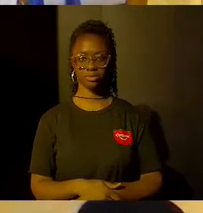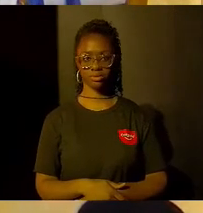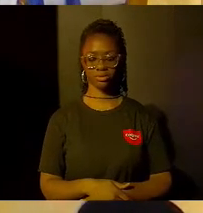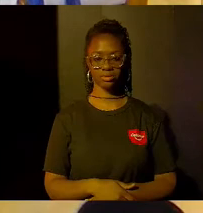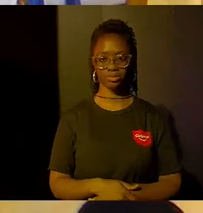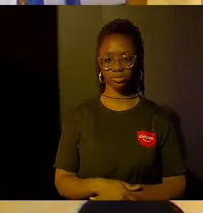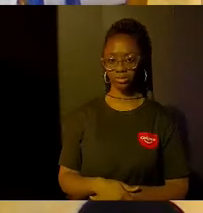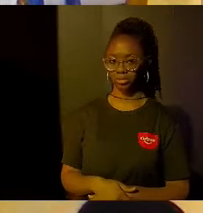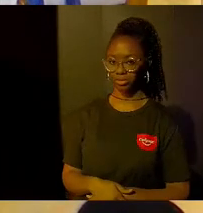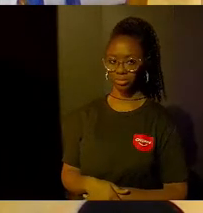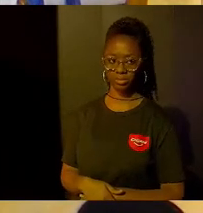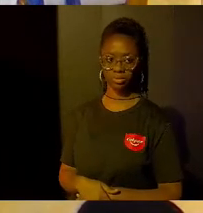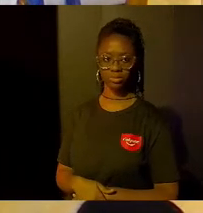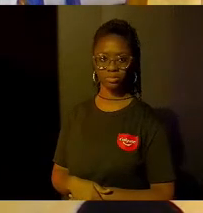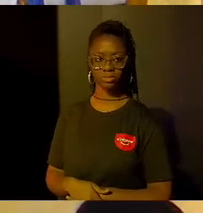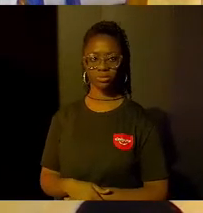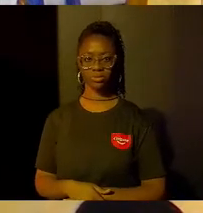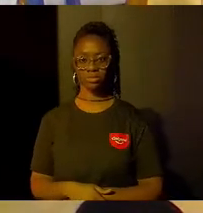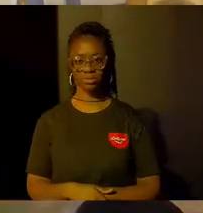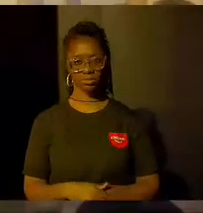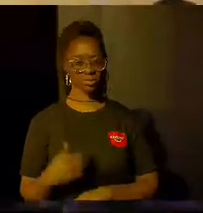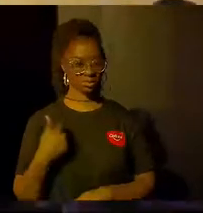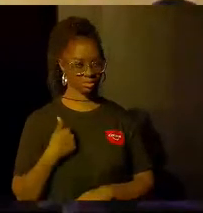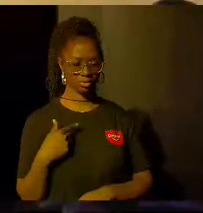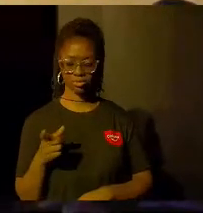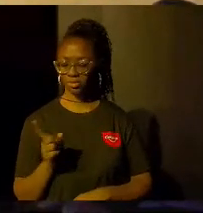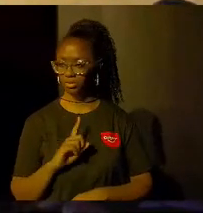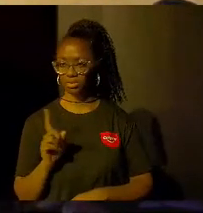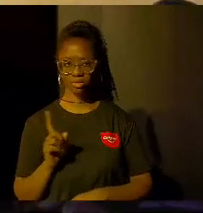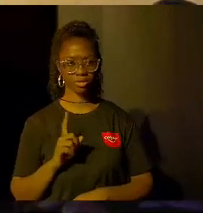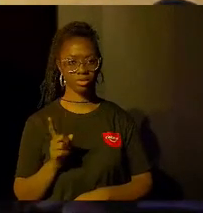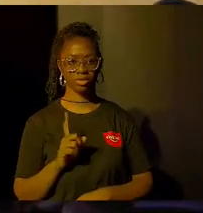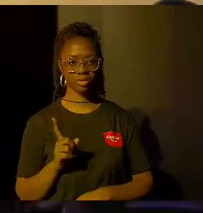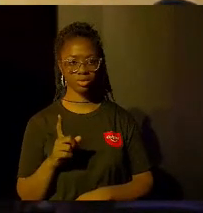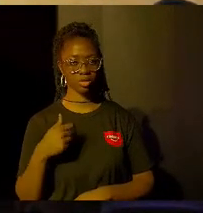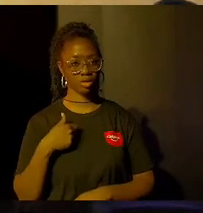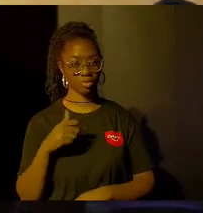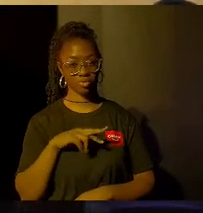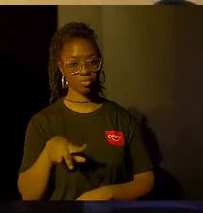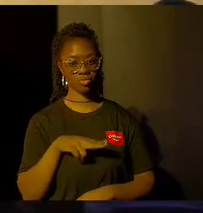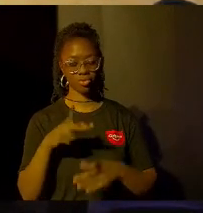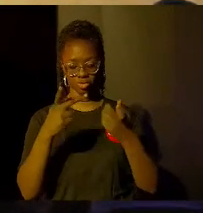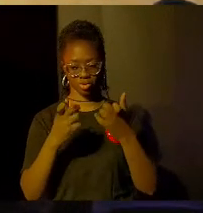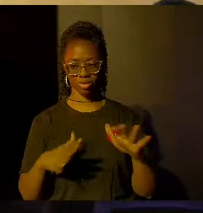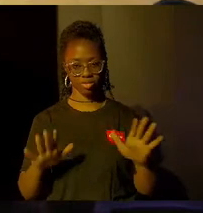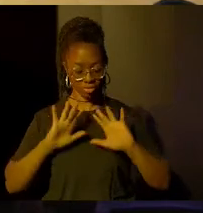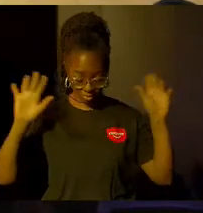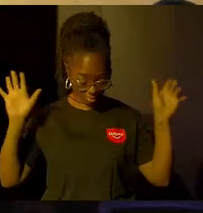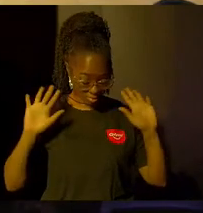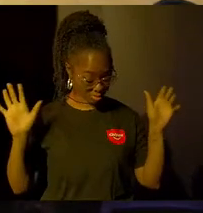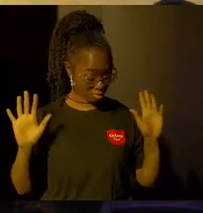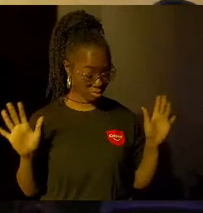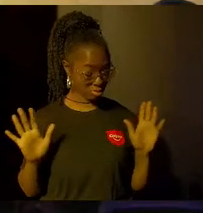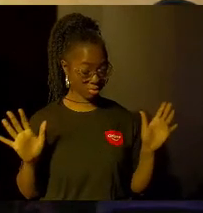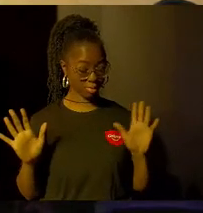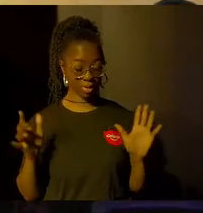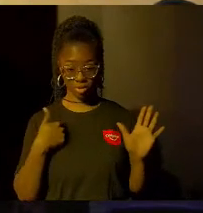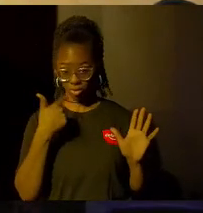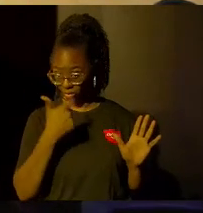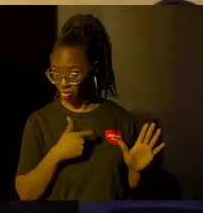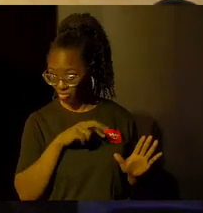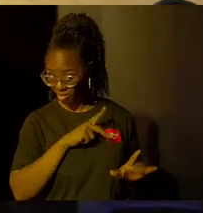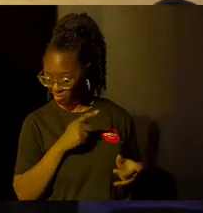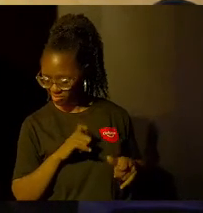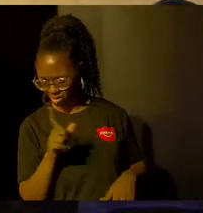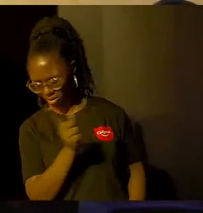eu não vou eu não vou não porque eu não sou da paz eu não sou da paz não sou da